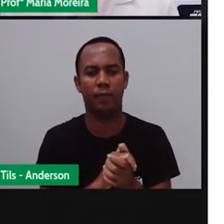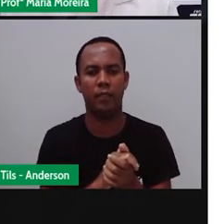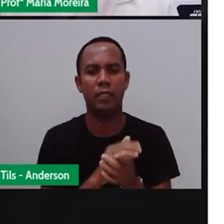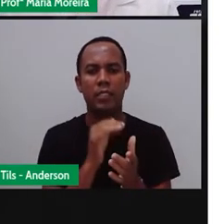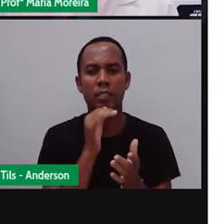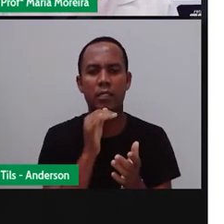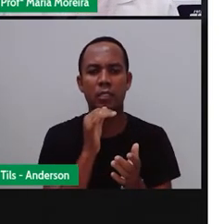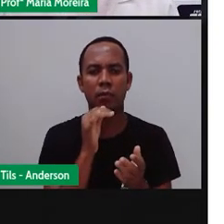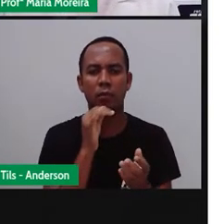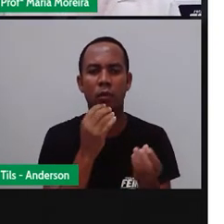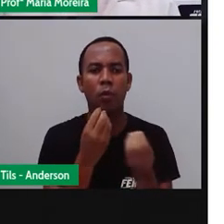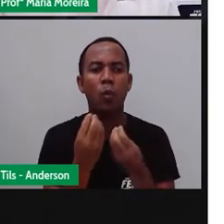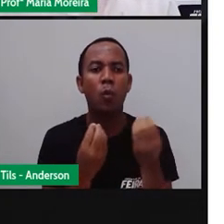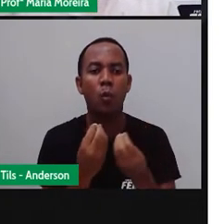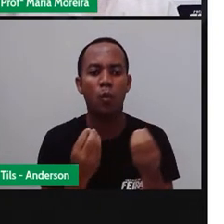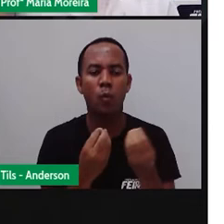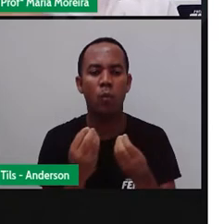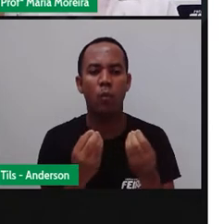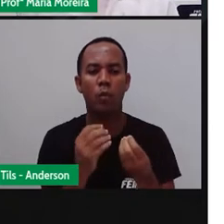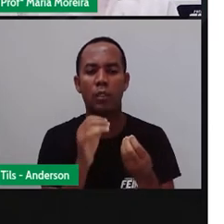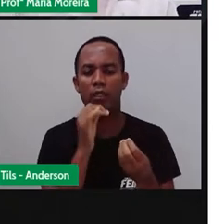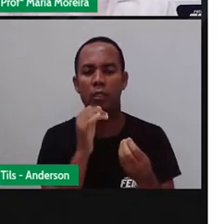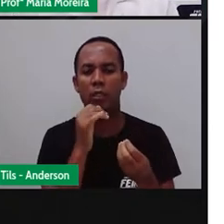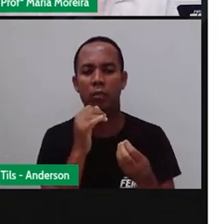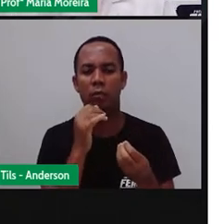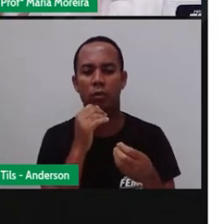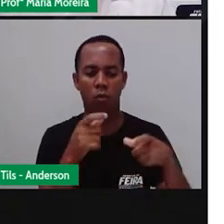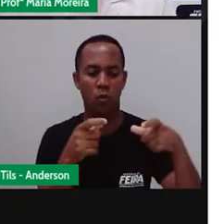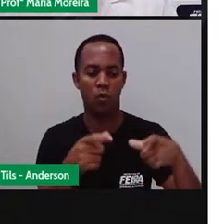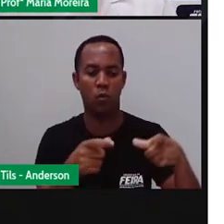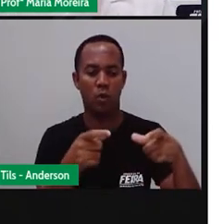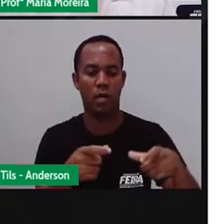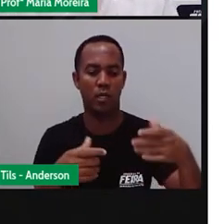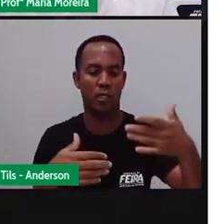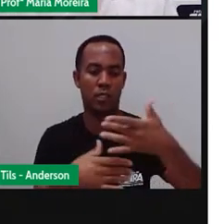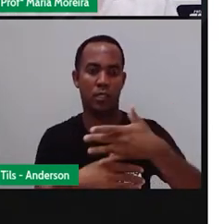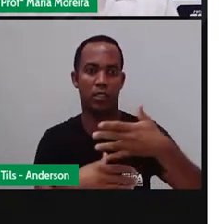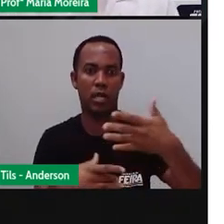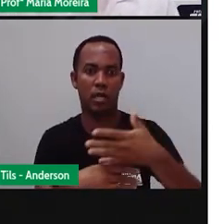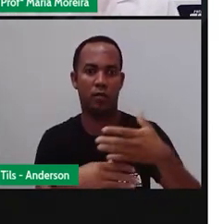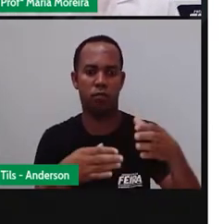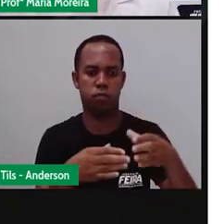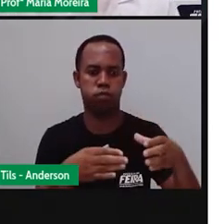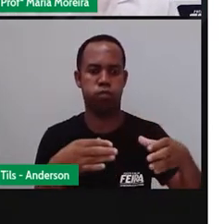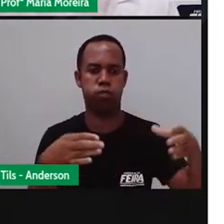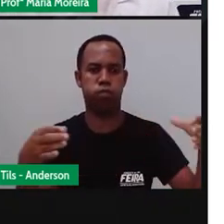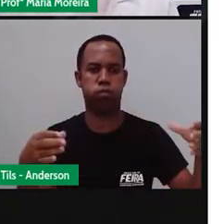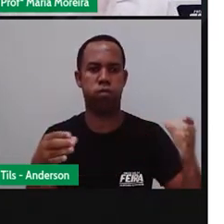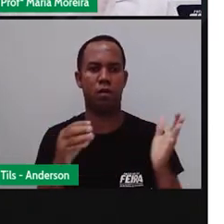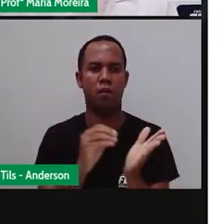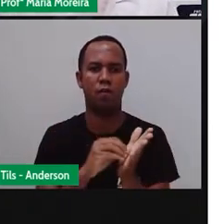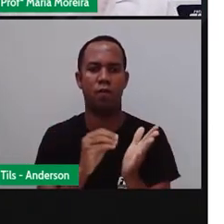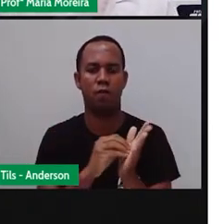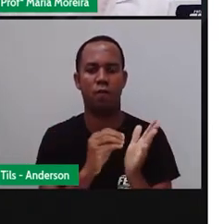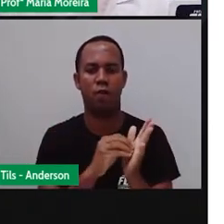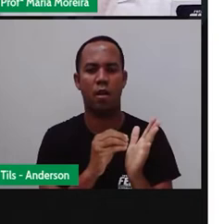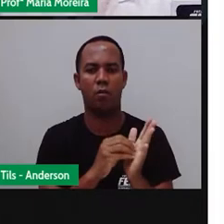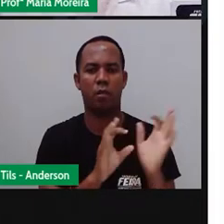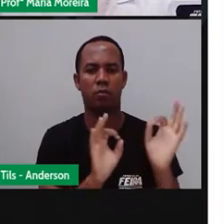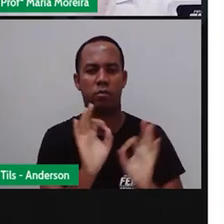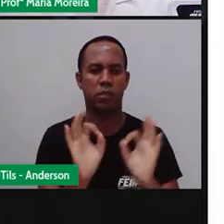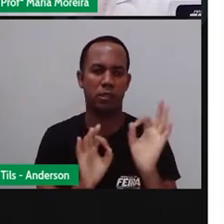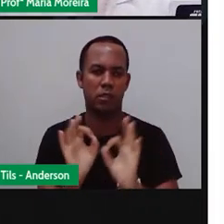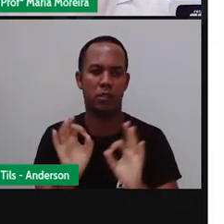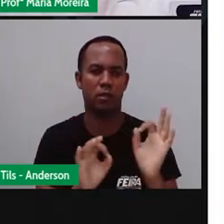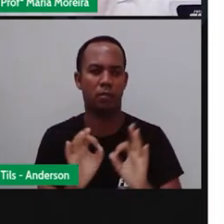expansão da rede urbana, ou seja, dos grandes centros das cidades, né, sem um devido planejamento, ou seja, as cidades